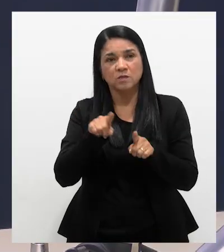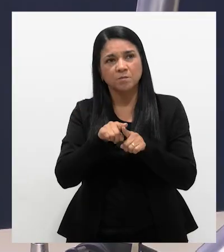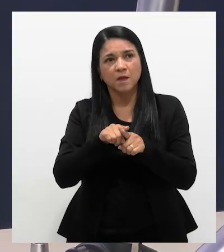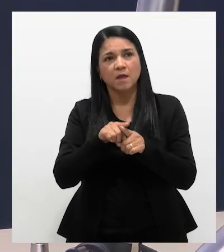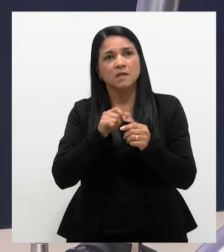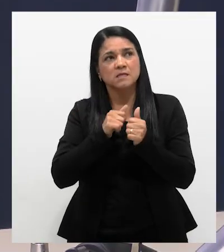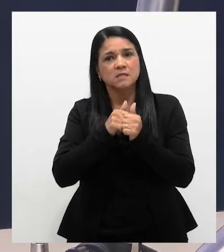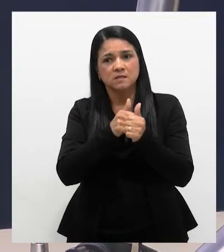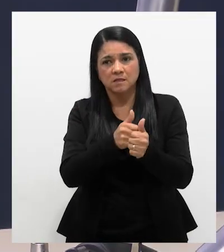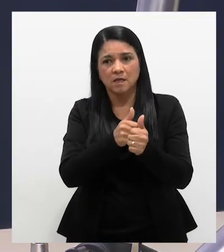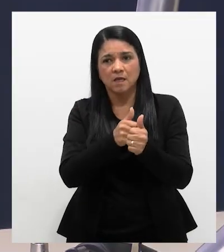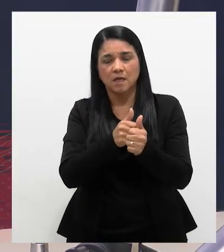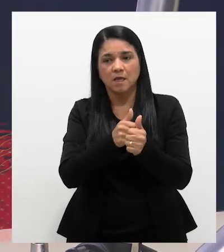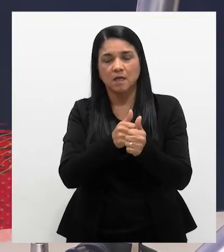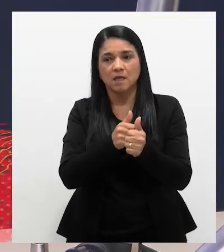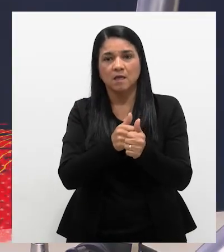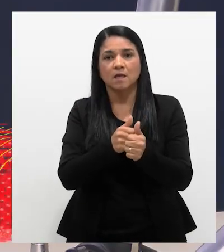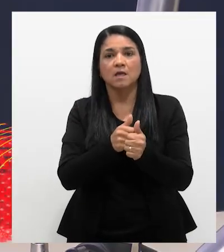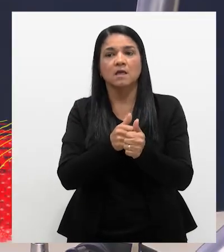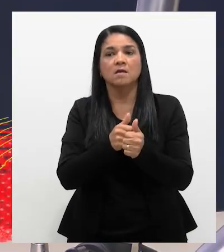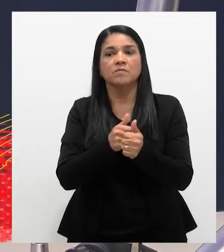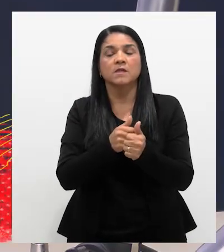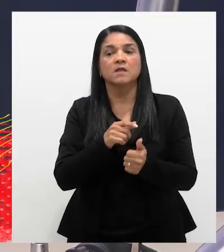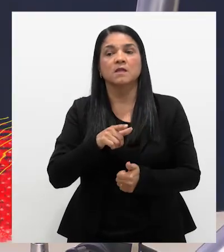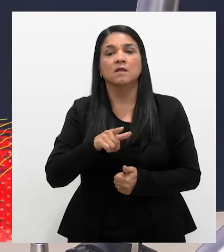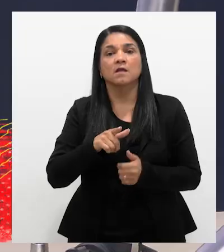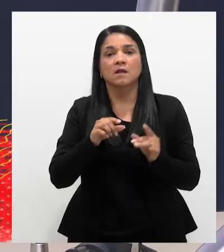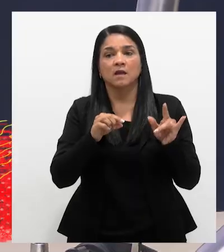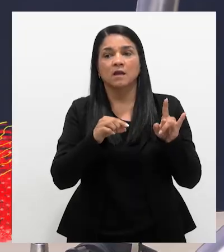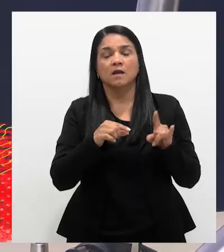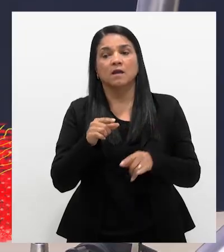Você consegue seguir também através do